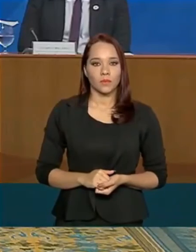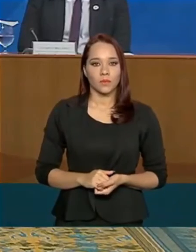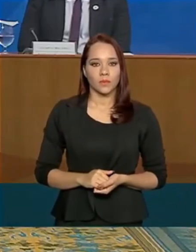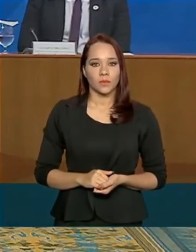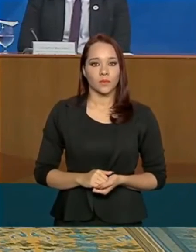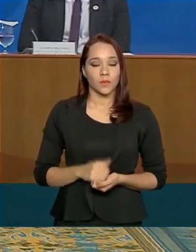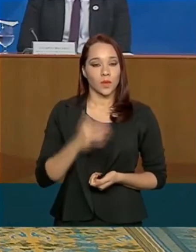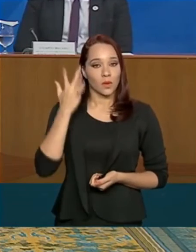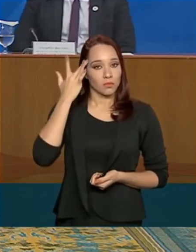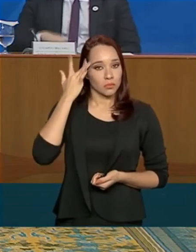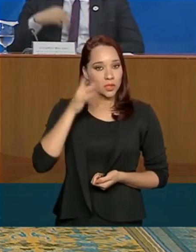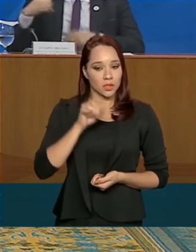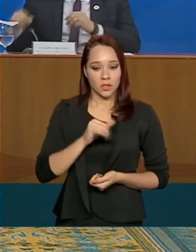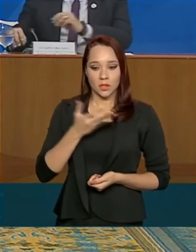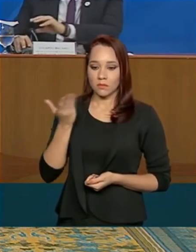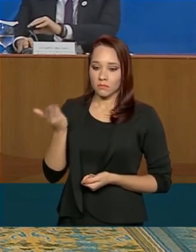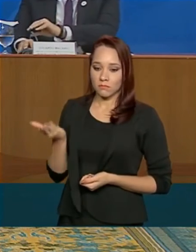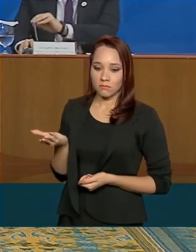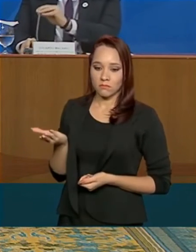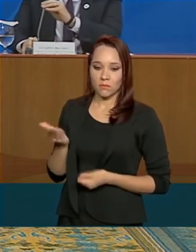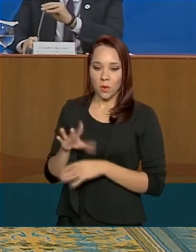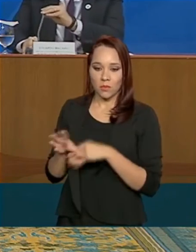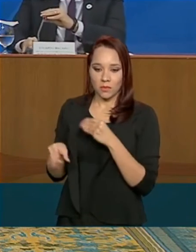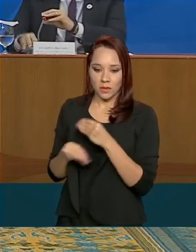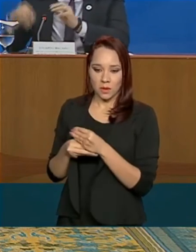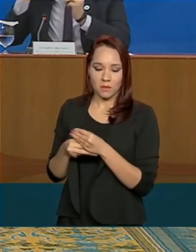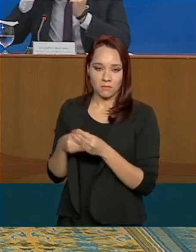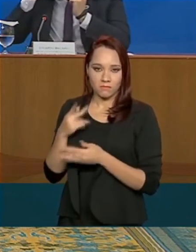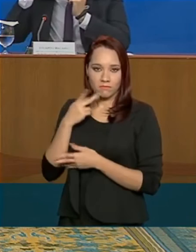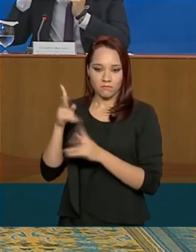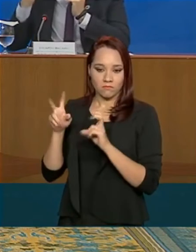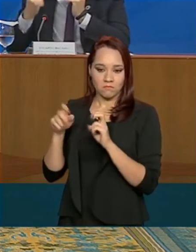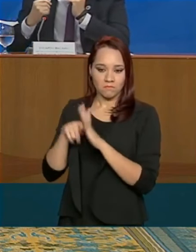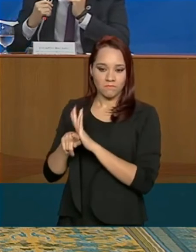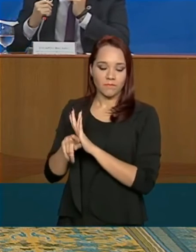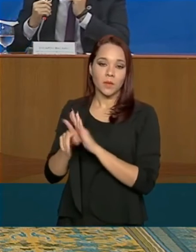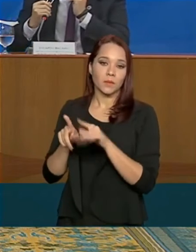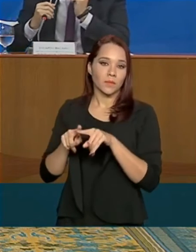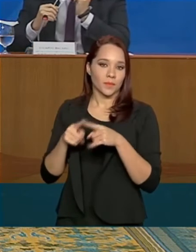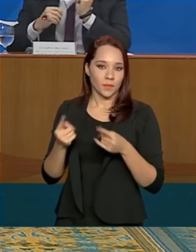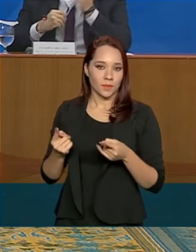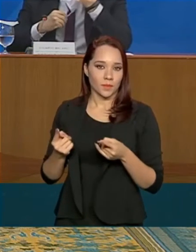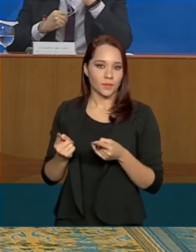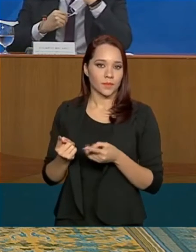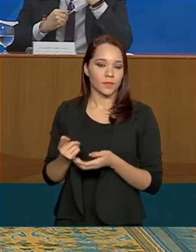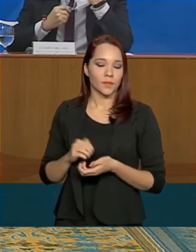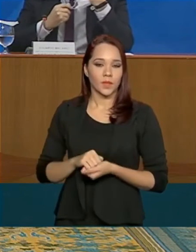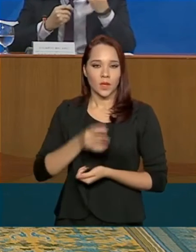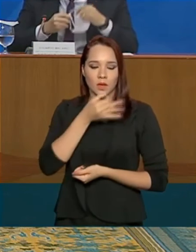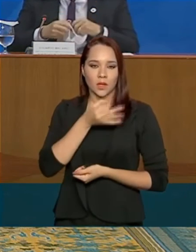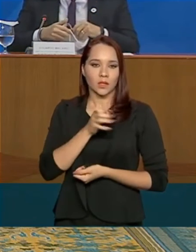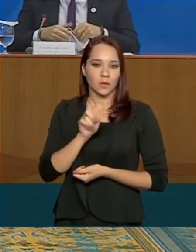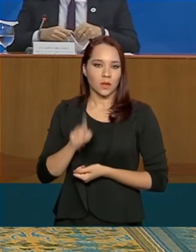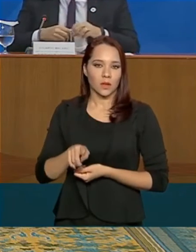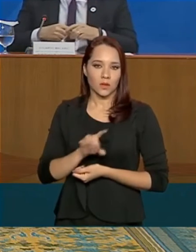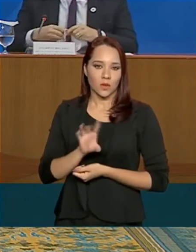Não sei se Macário queria fazer mais alguma complementação com relação a essa questão, mas efetivamente eu acho que isso é